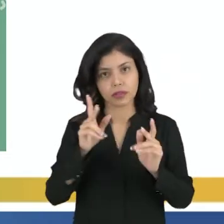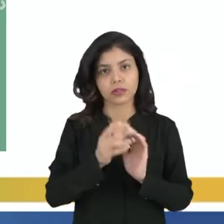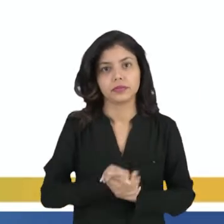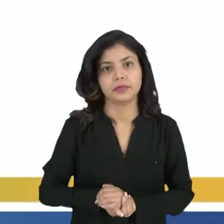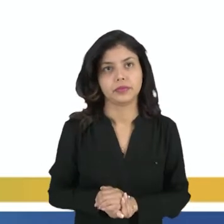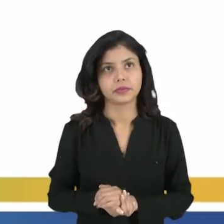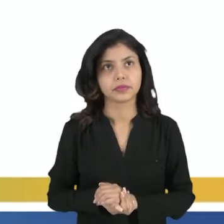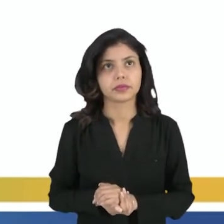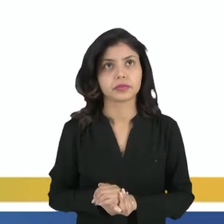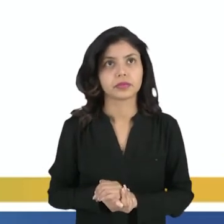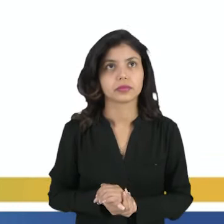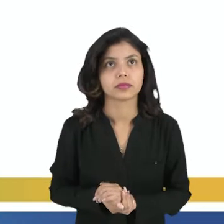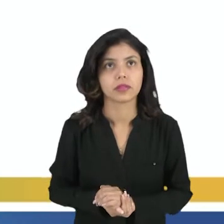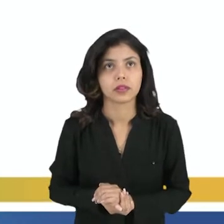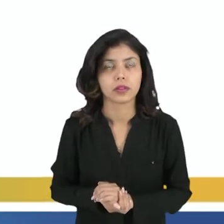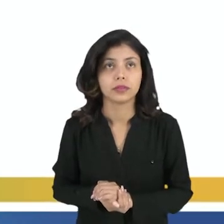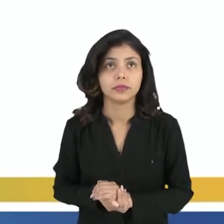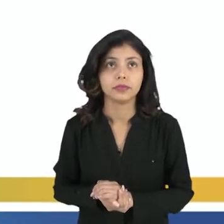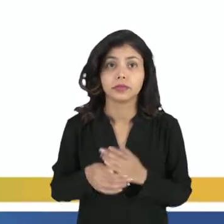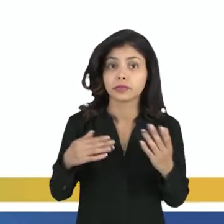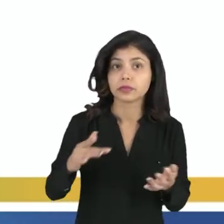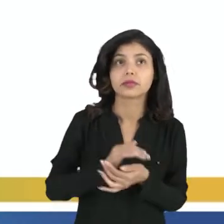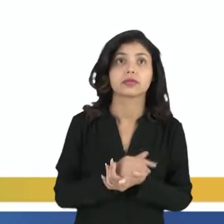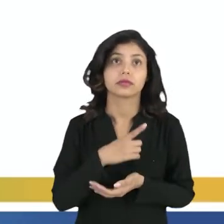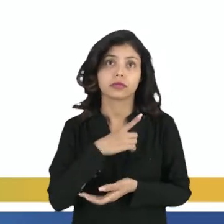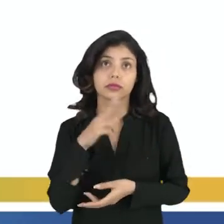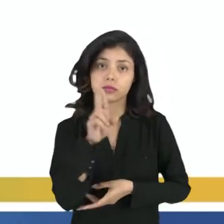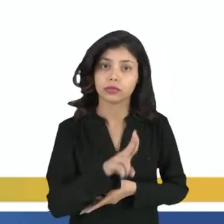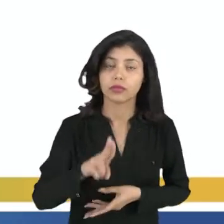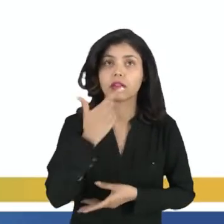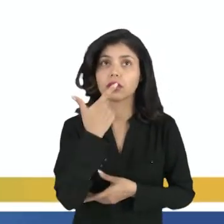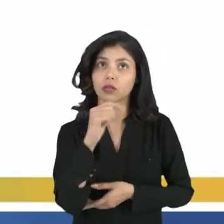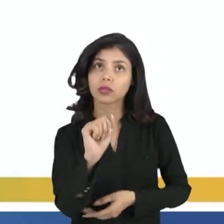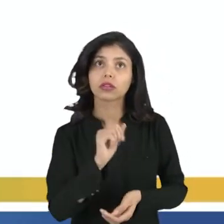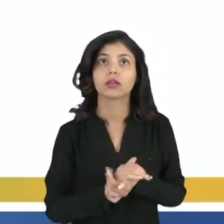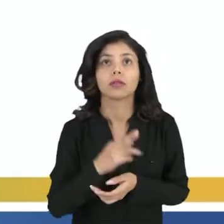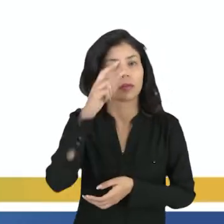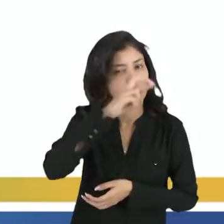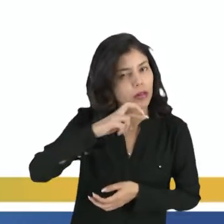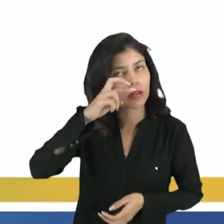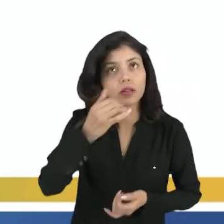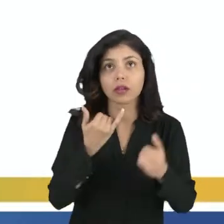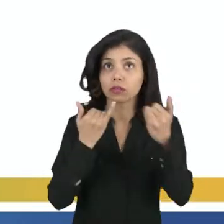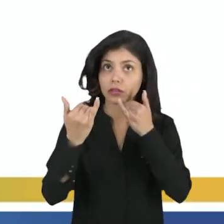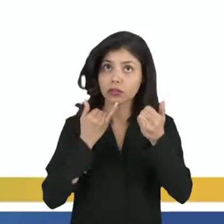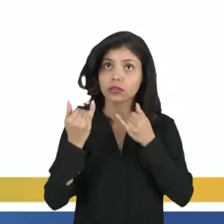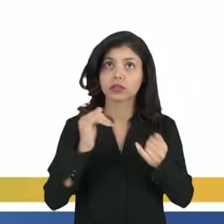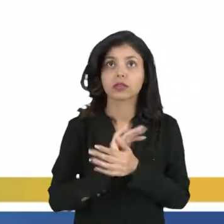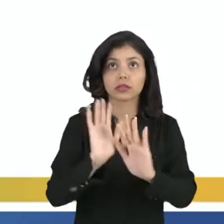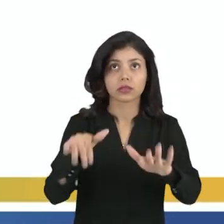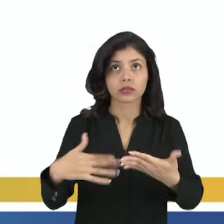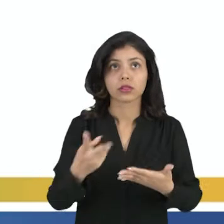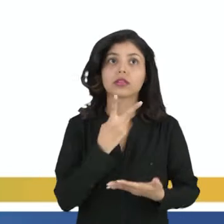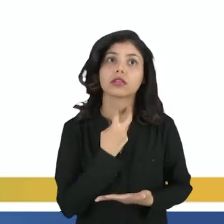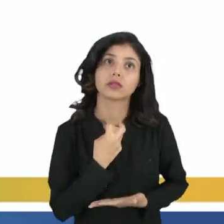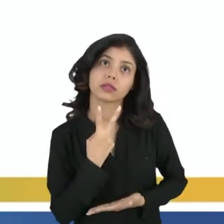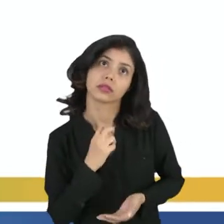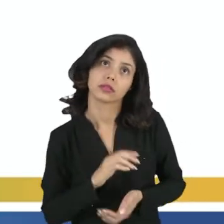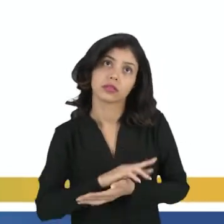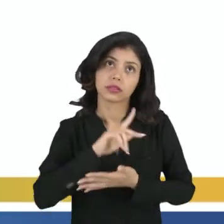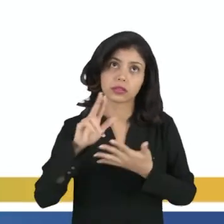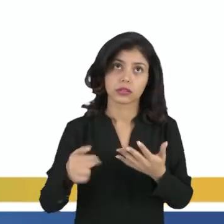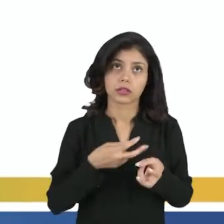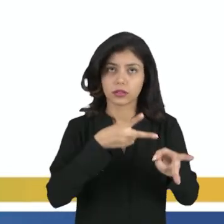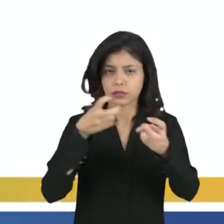diferentes. Então, a polifonia ela vem sendo utilizada na linguística para analisar os enunciados nos quais